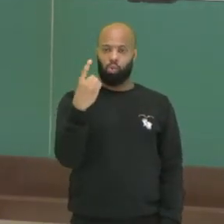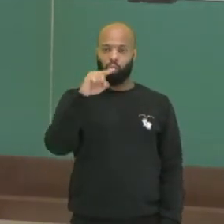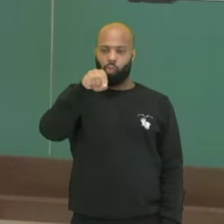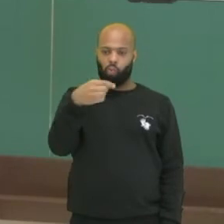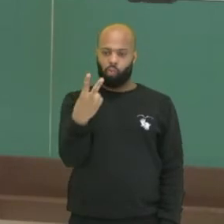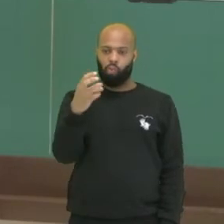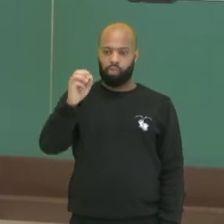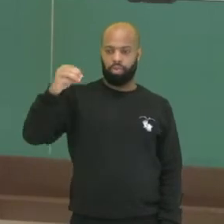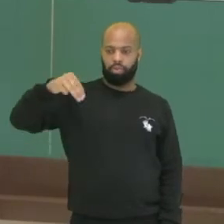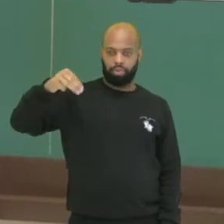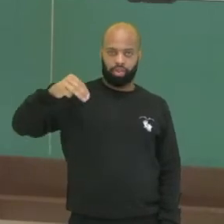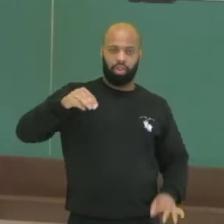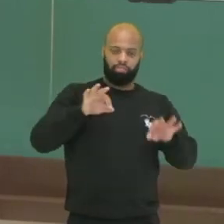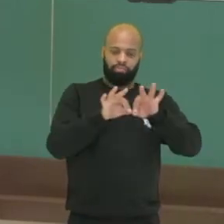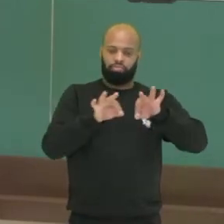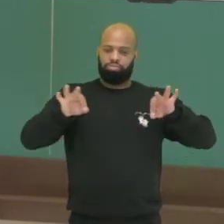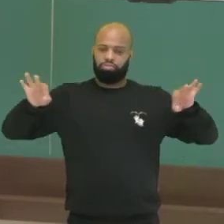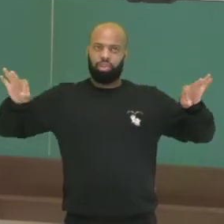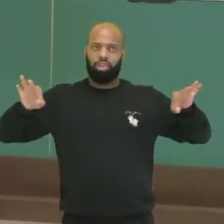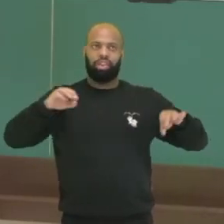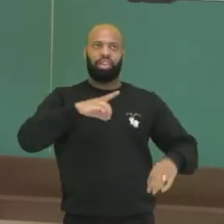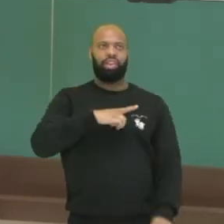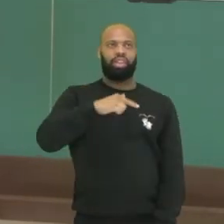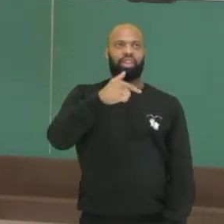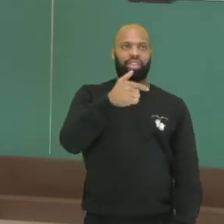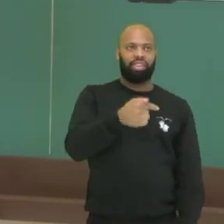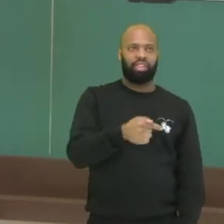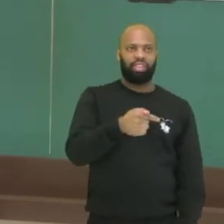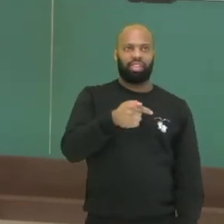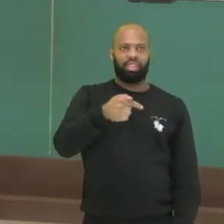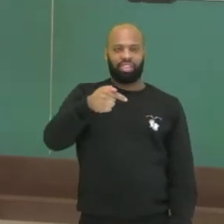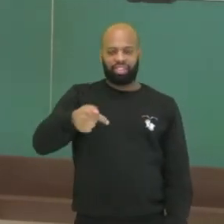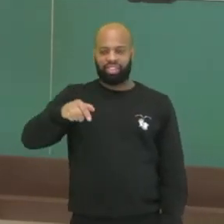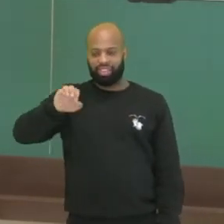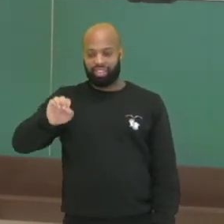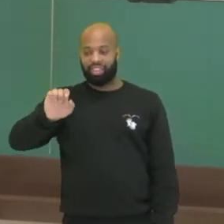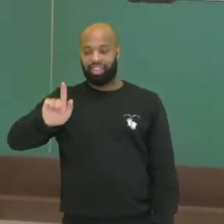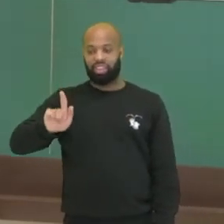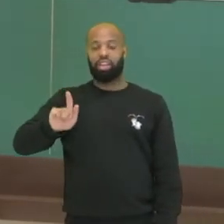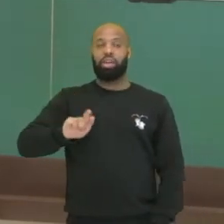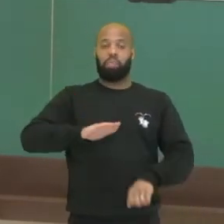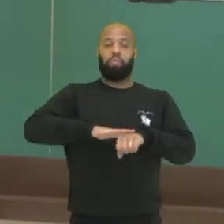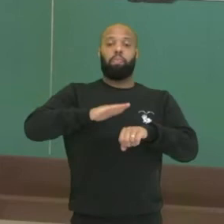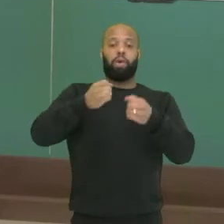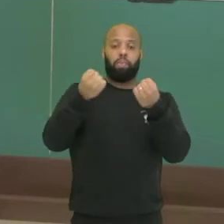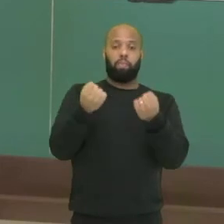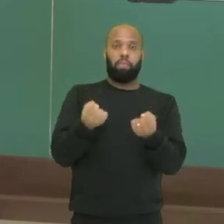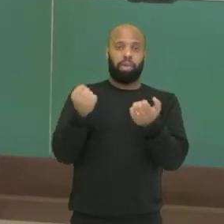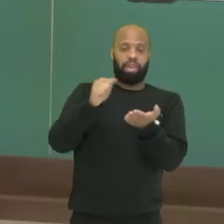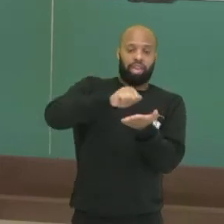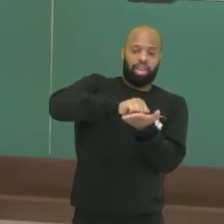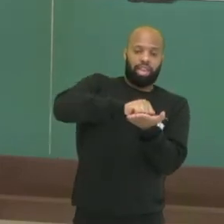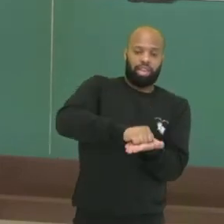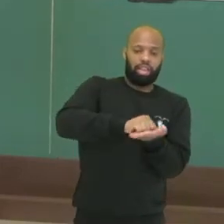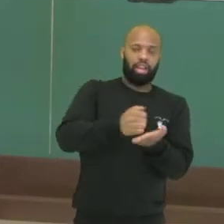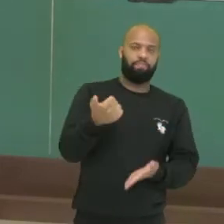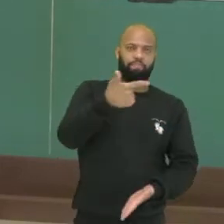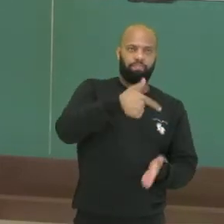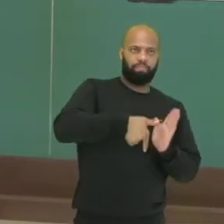comprimento, pesa 770 gramas, então ela é um pouco mais pesada. Não